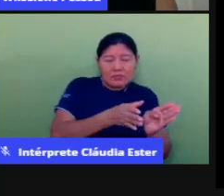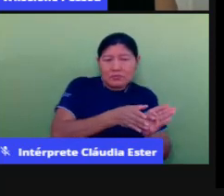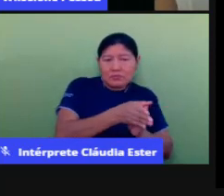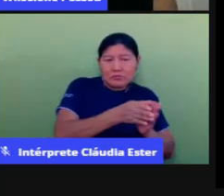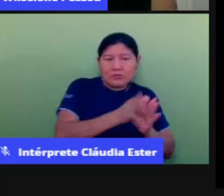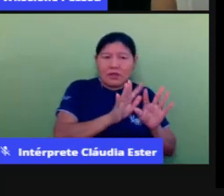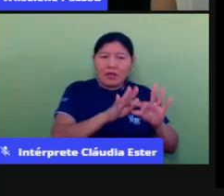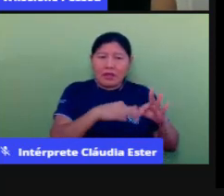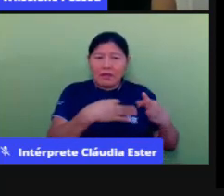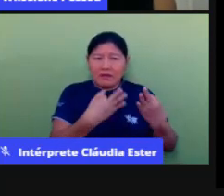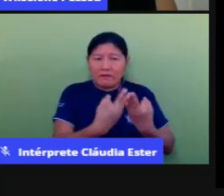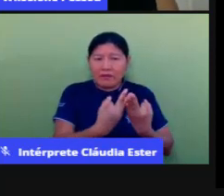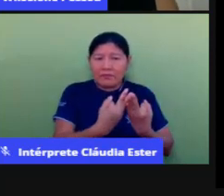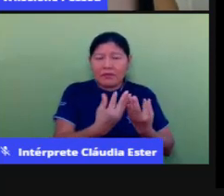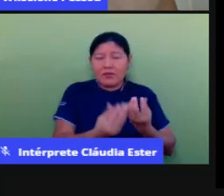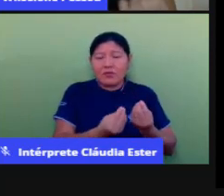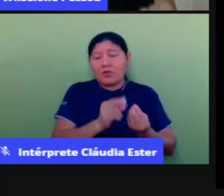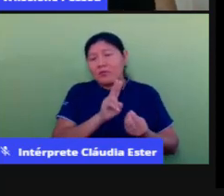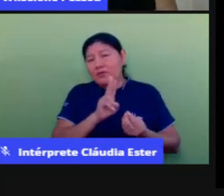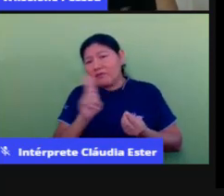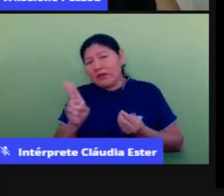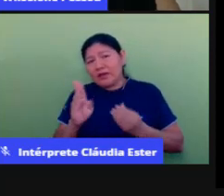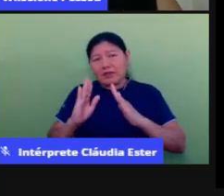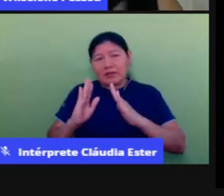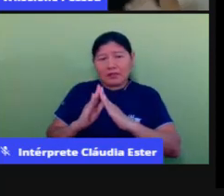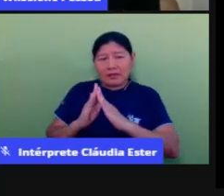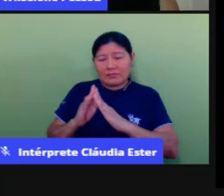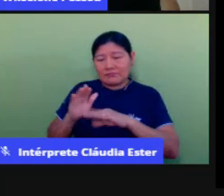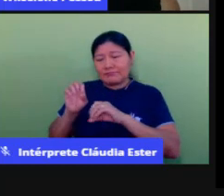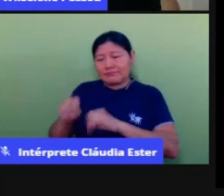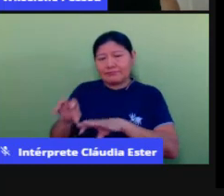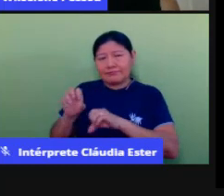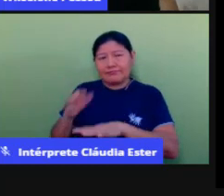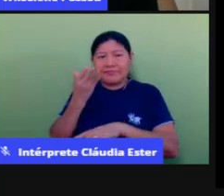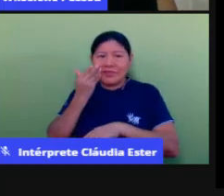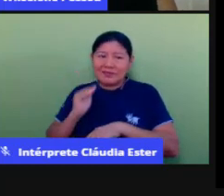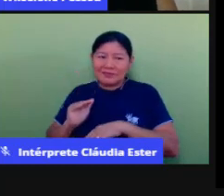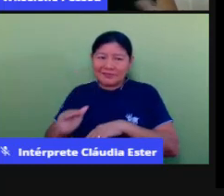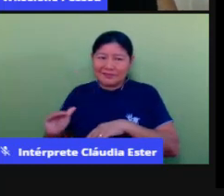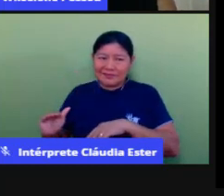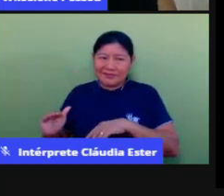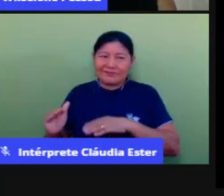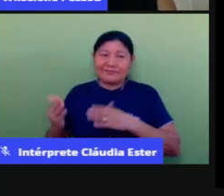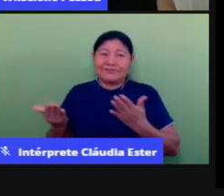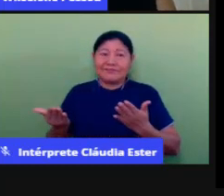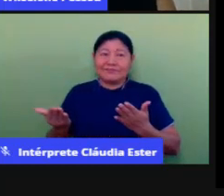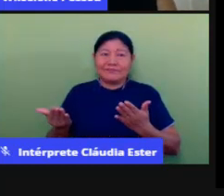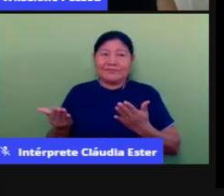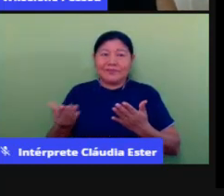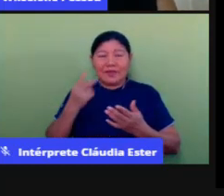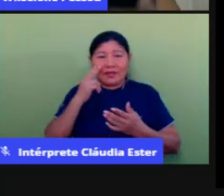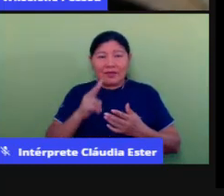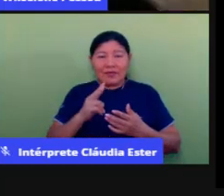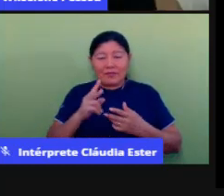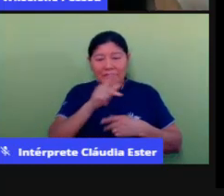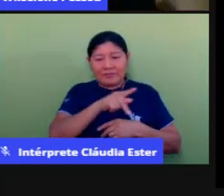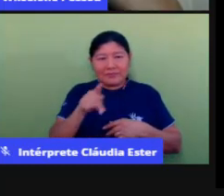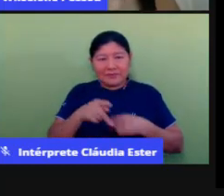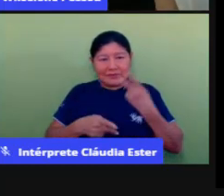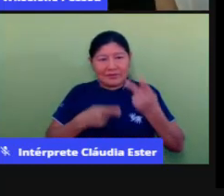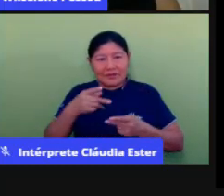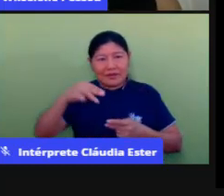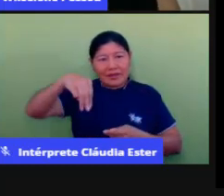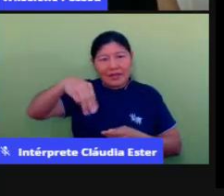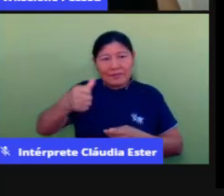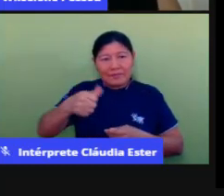com as crianças em seus lares. Né? E como a Maiara ressaltou, quer dizer, em dezembro, na verdade, nós, né, vocês,